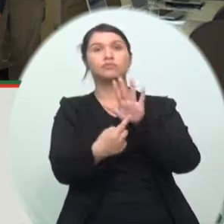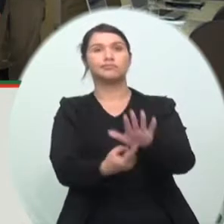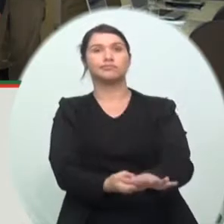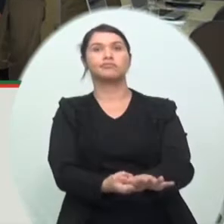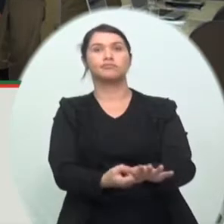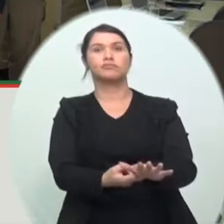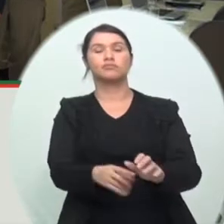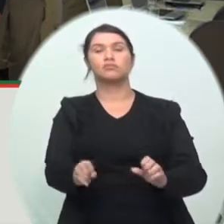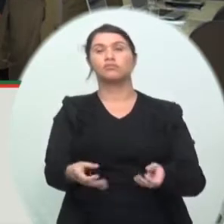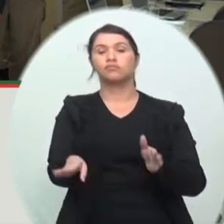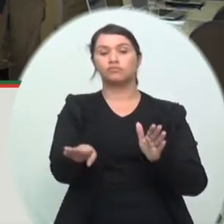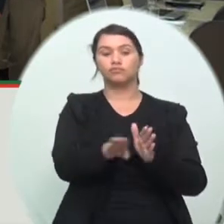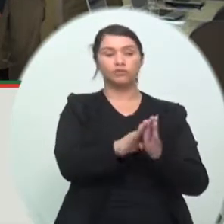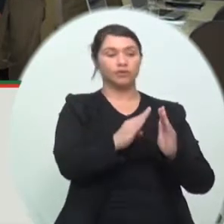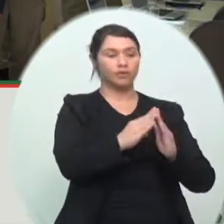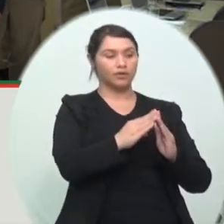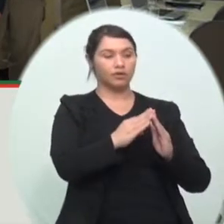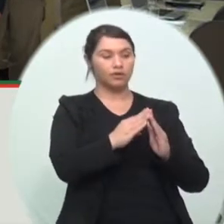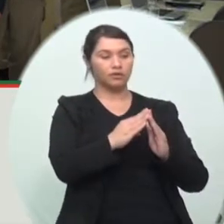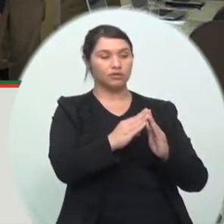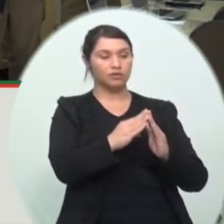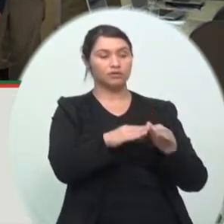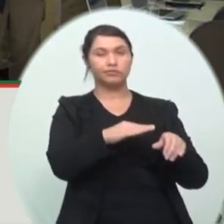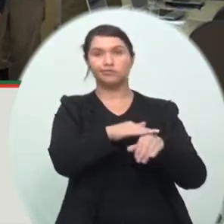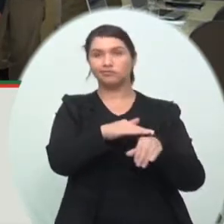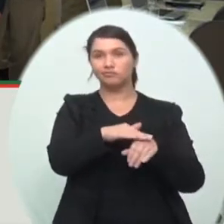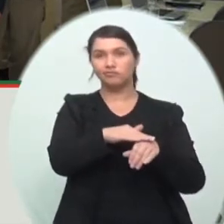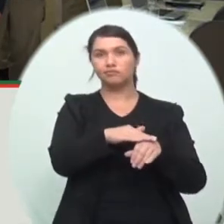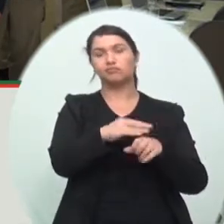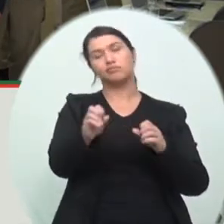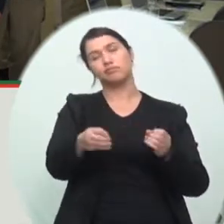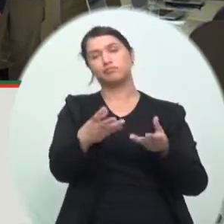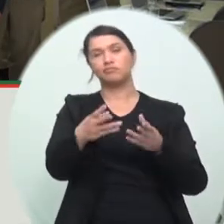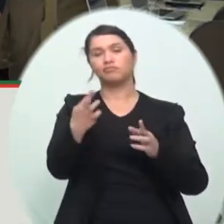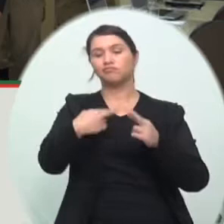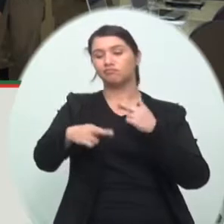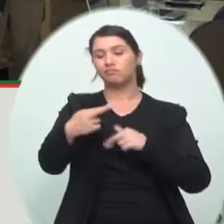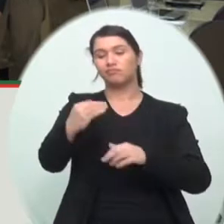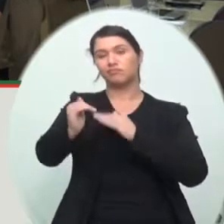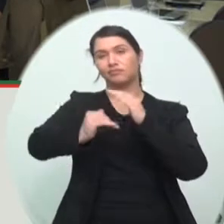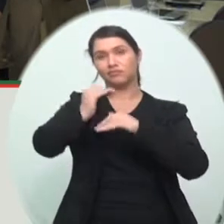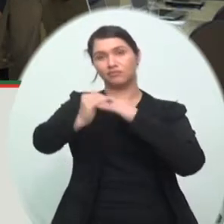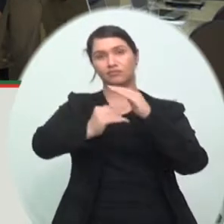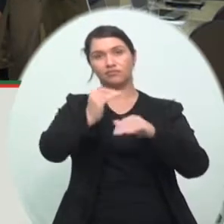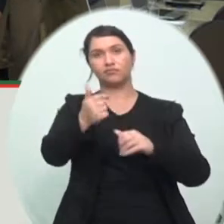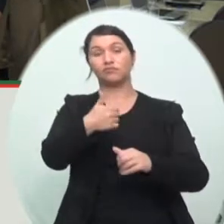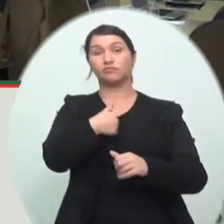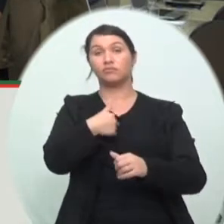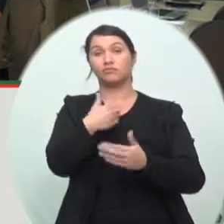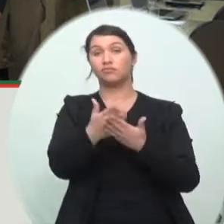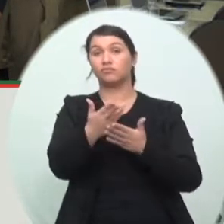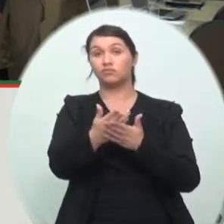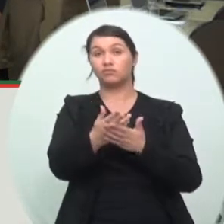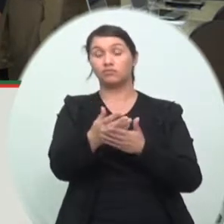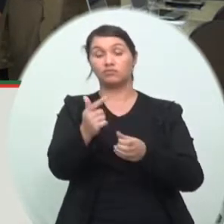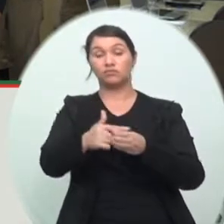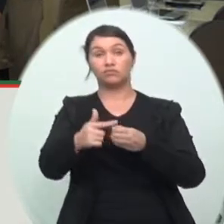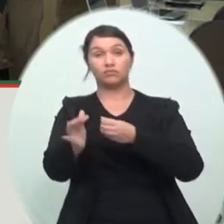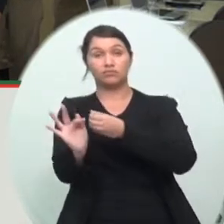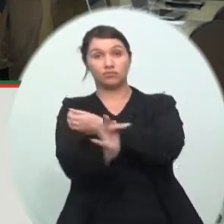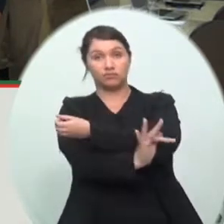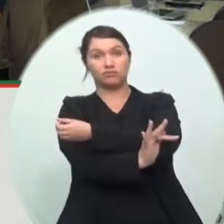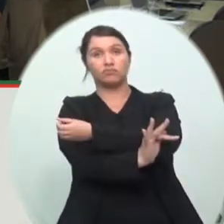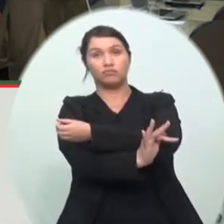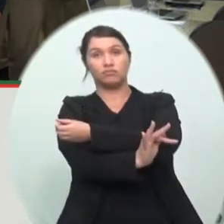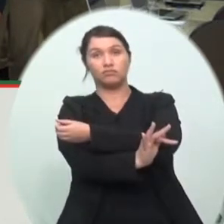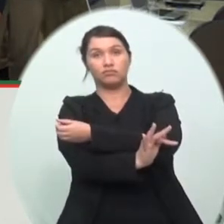assim sucessivamente, nós fomos construindo relacionamentos. E o mais interessante, eu estudava em Tubarão e